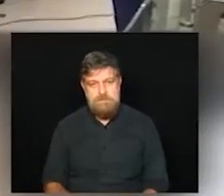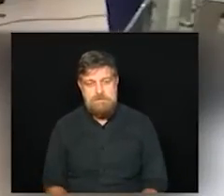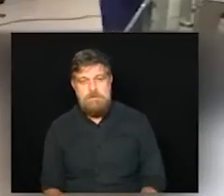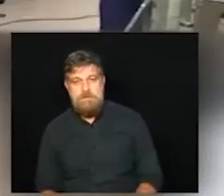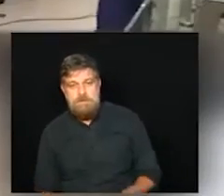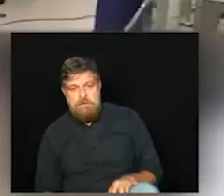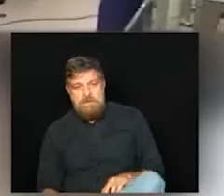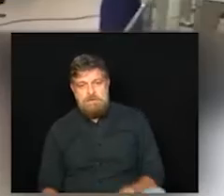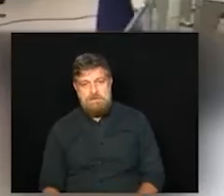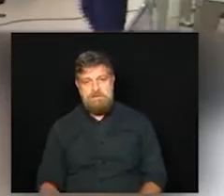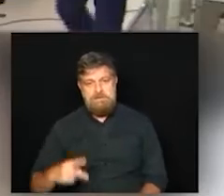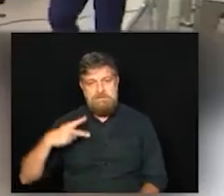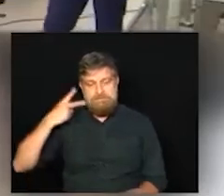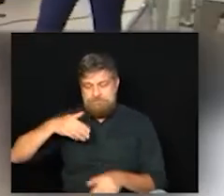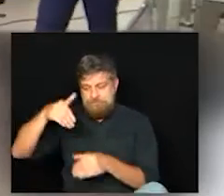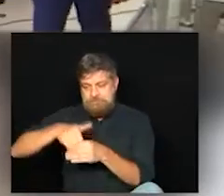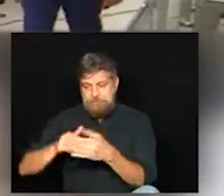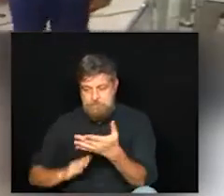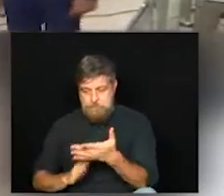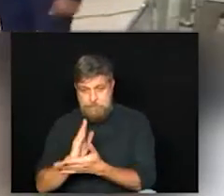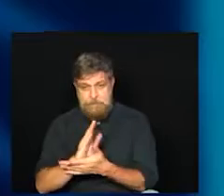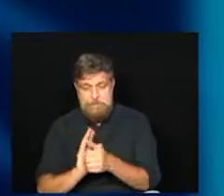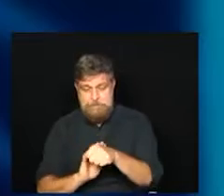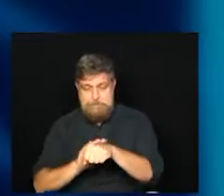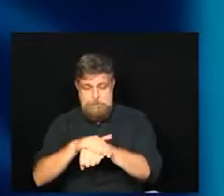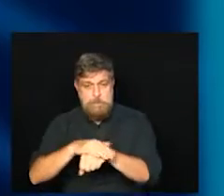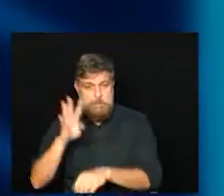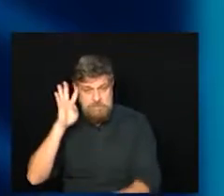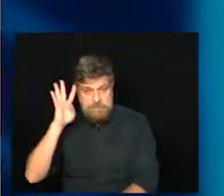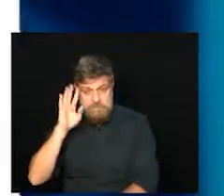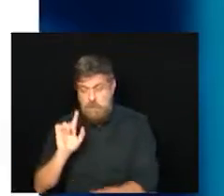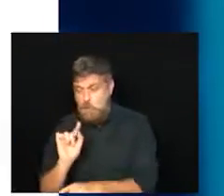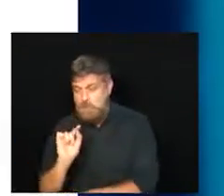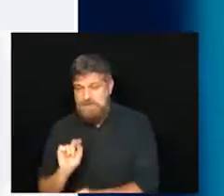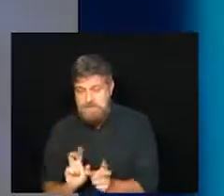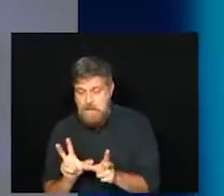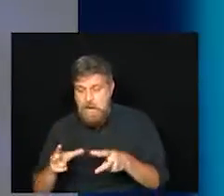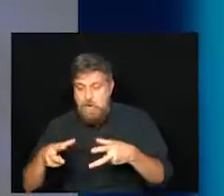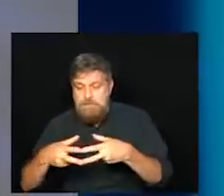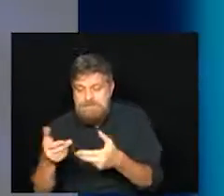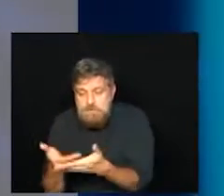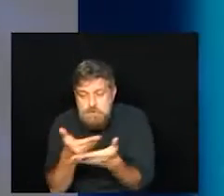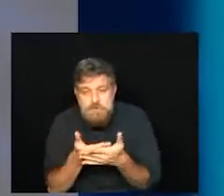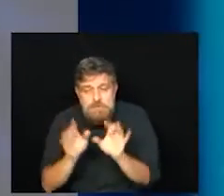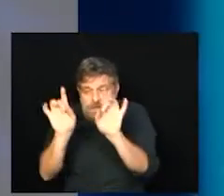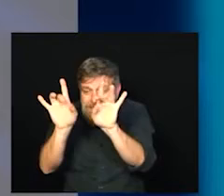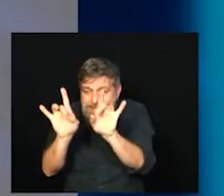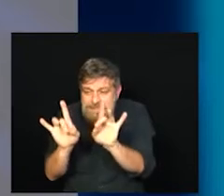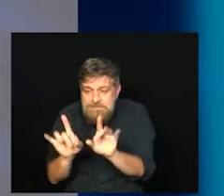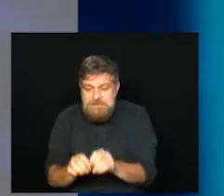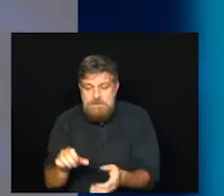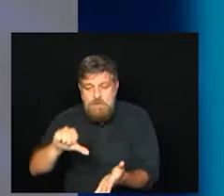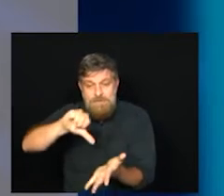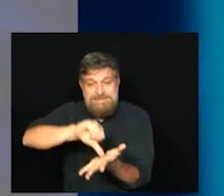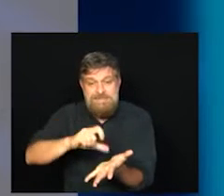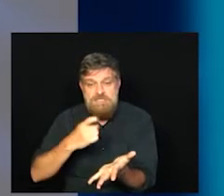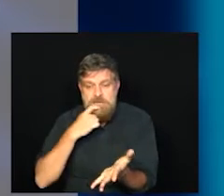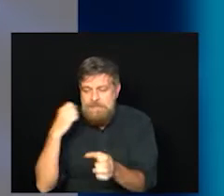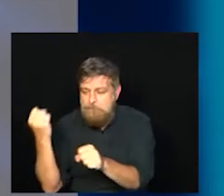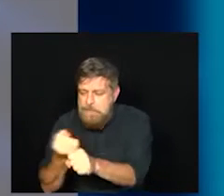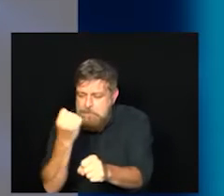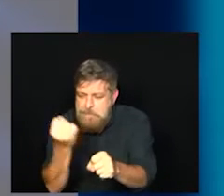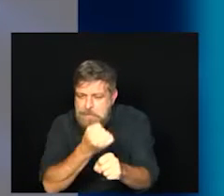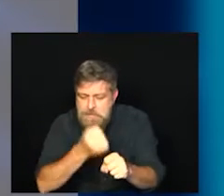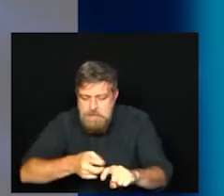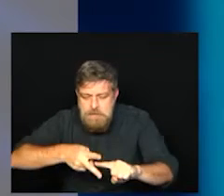Os vereadores aprovaram, na noite desta quarta-feira, a criação da Comissão Especial de Estudos sobre a Revitalização do Centro.